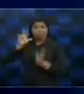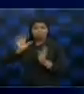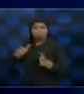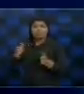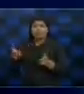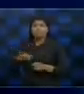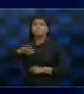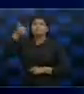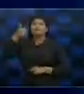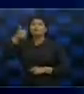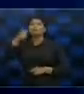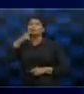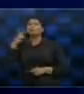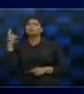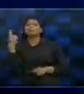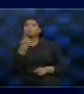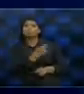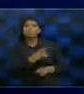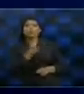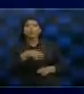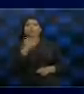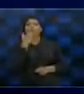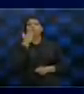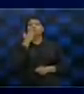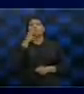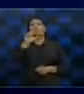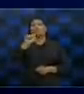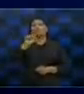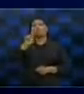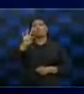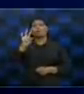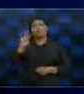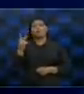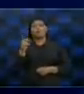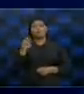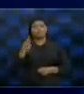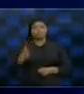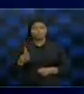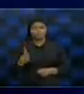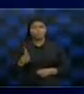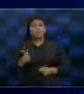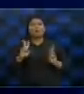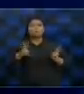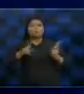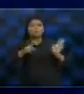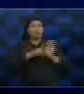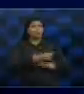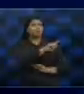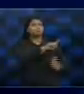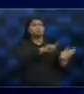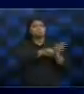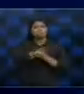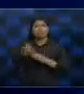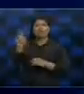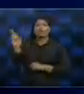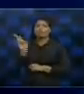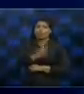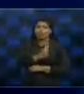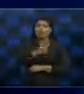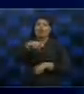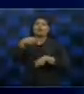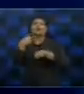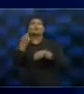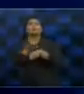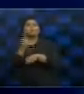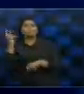Arthur Neto, que terá o tempo para a resposta. A mesma pergunta para os dois candidatos. Essa é a pergunta que nós